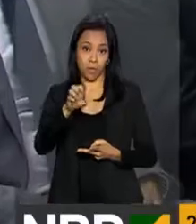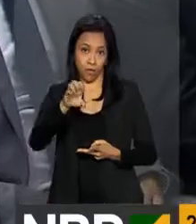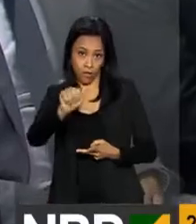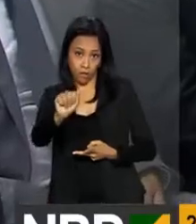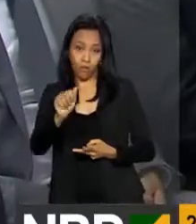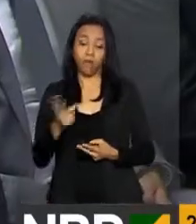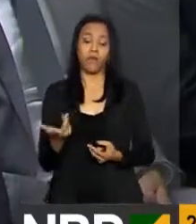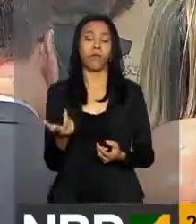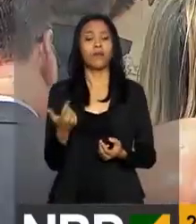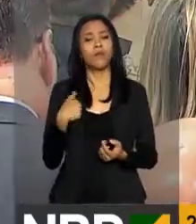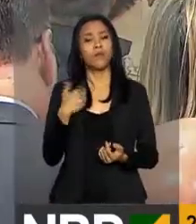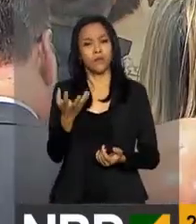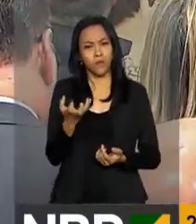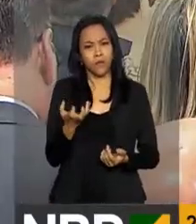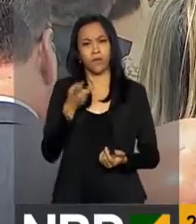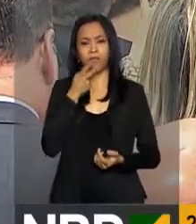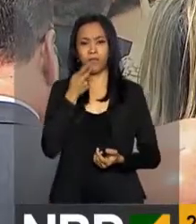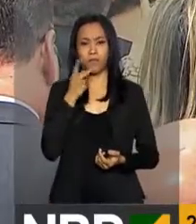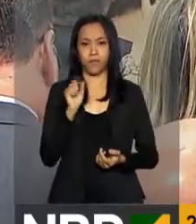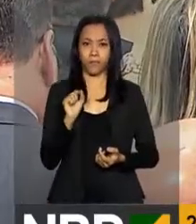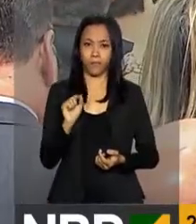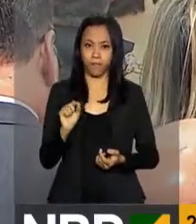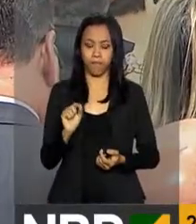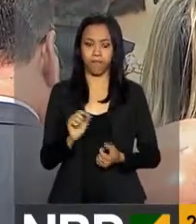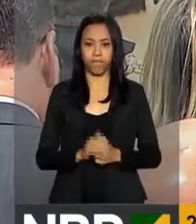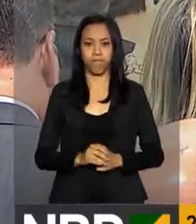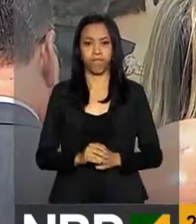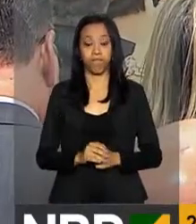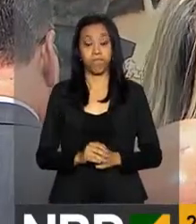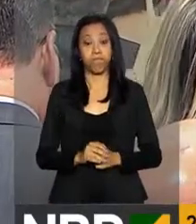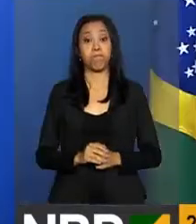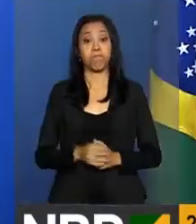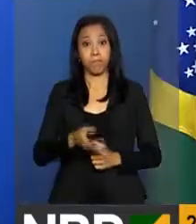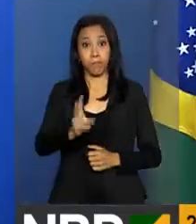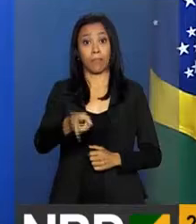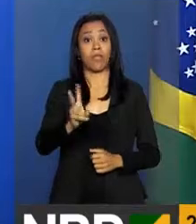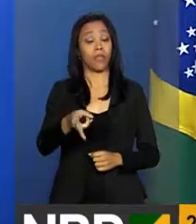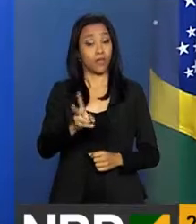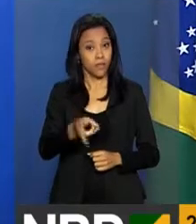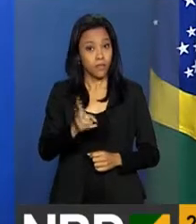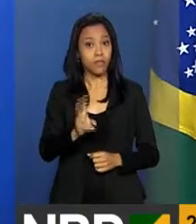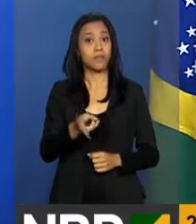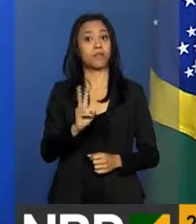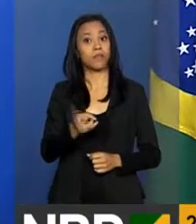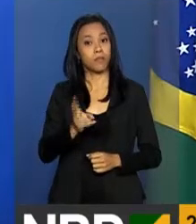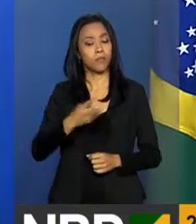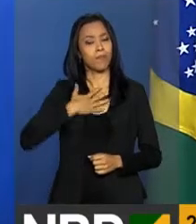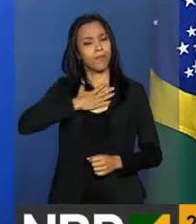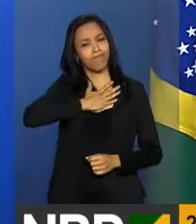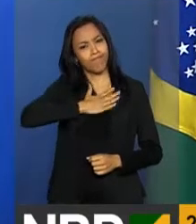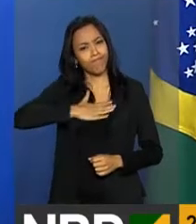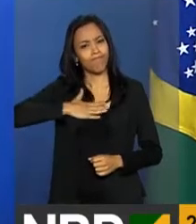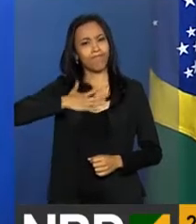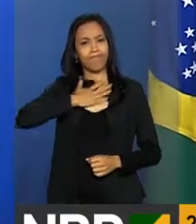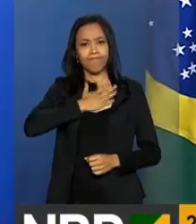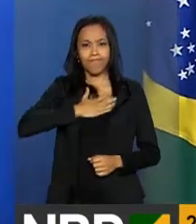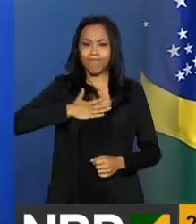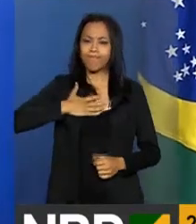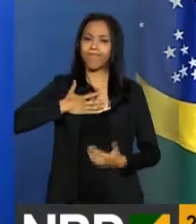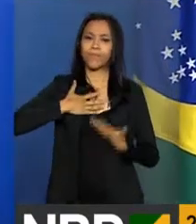quero dizer que lá é sempre uma satisfação anunciar